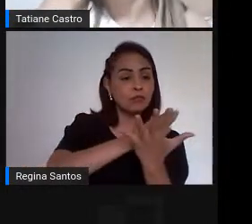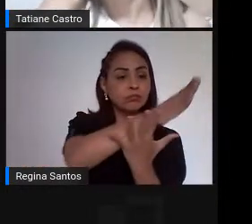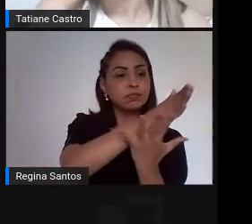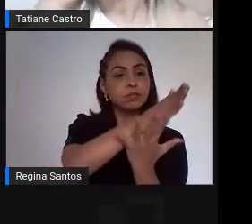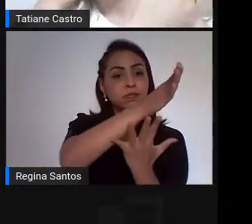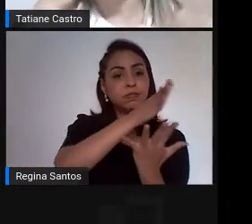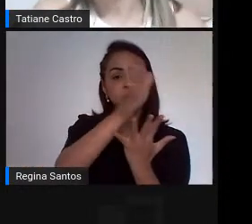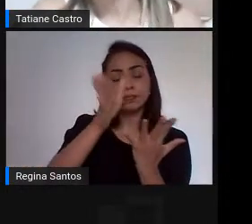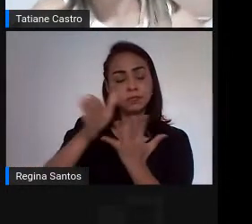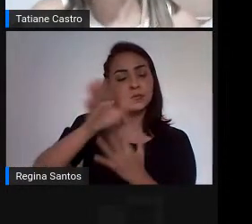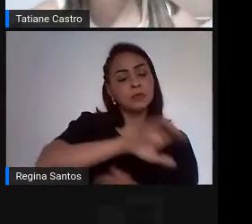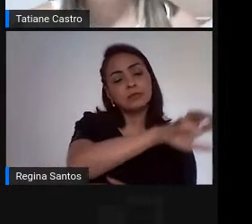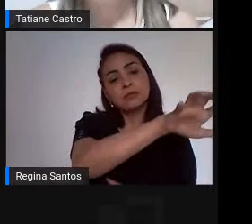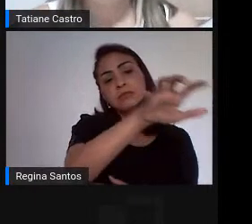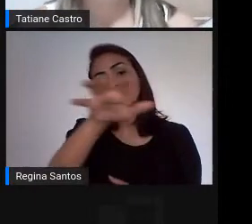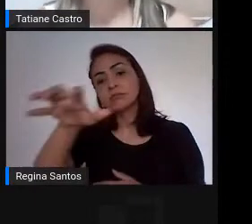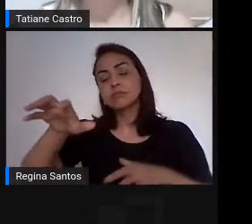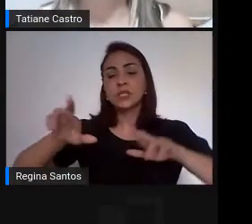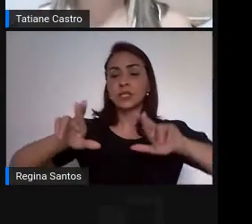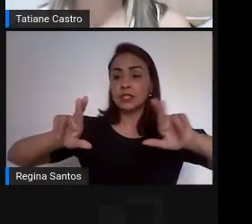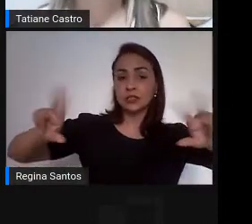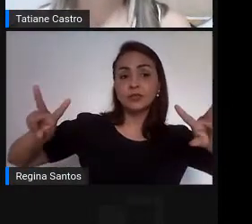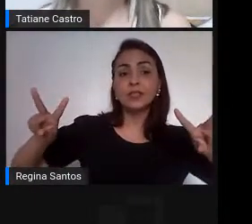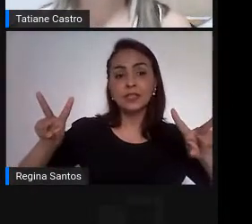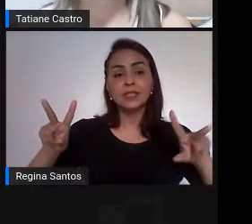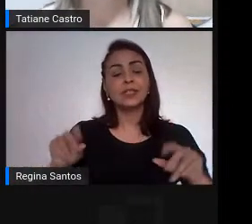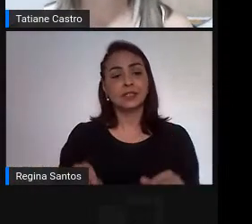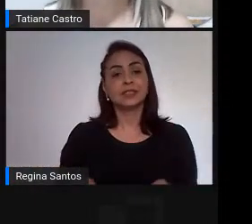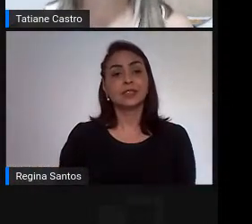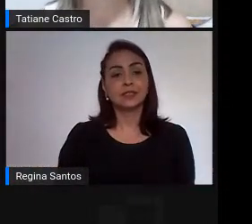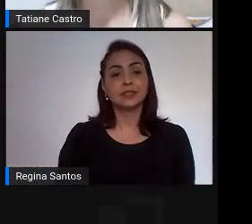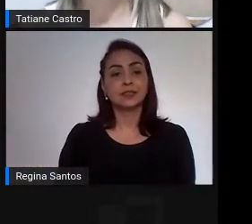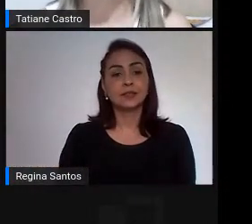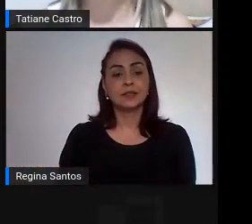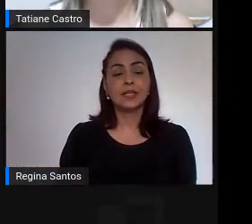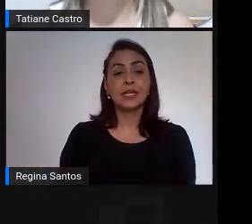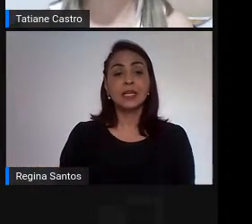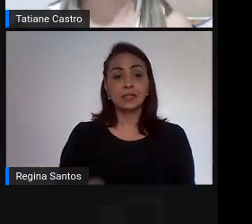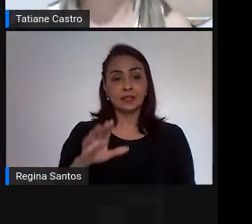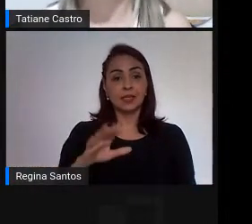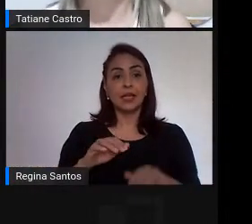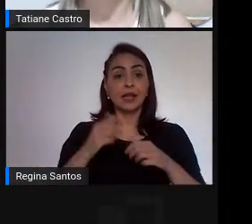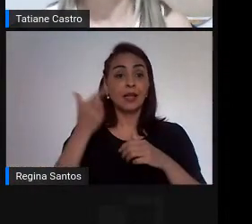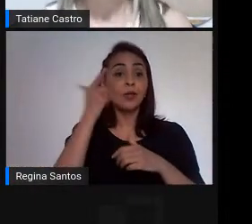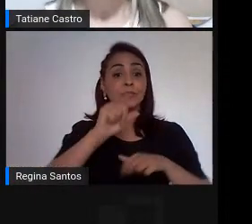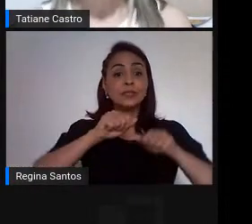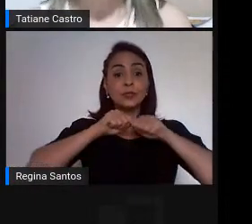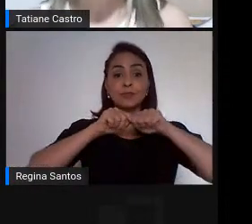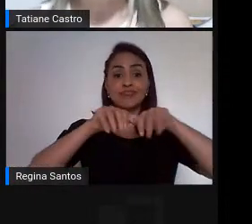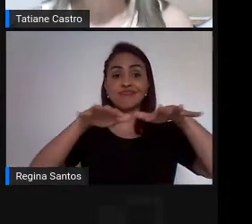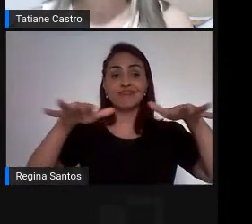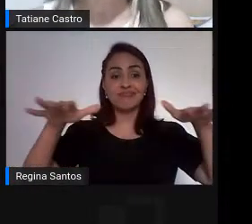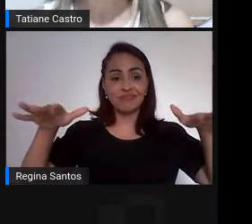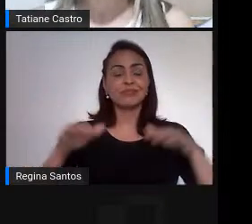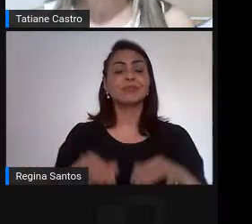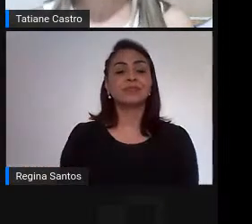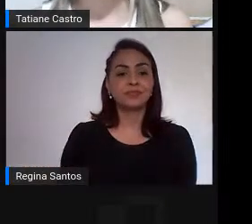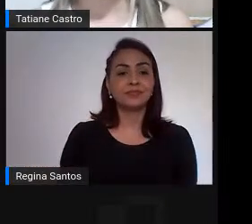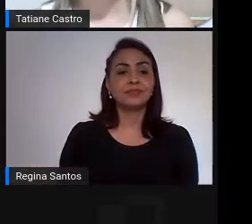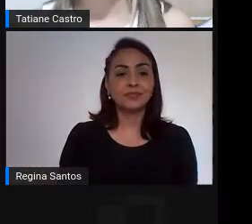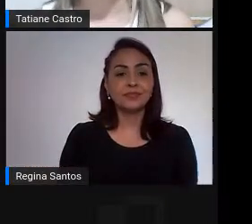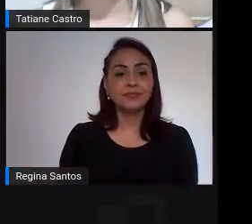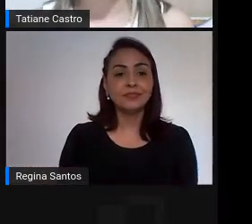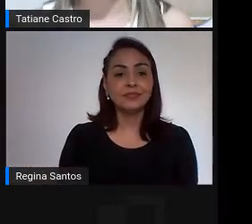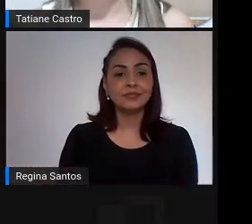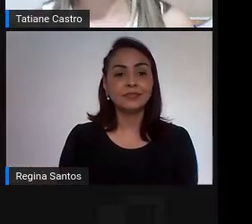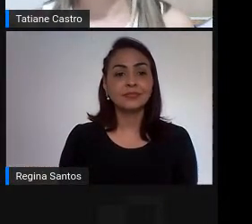vai tendo um espaço muito grande dentro do Currículo do Curso de Letras, como a gente vê hoje. Não há grandes